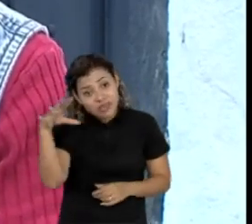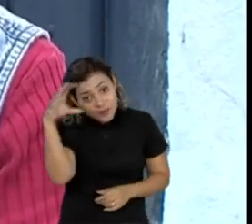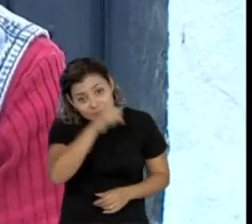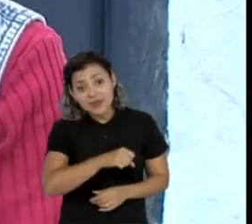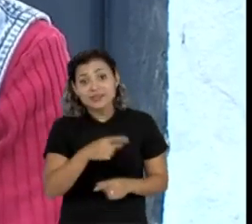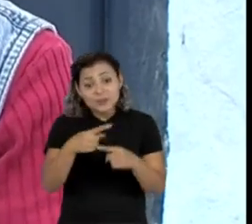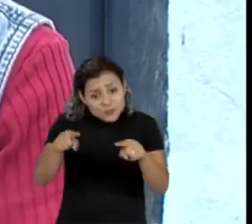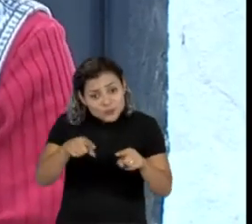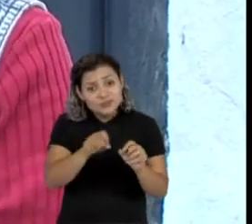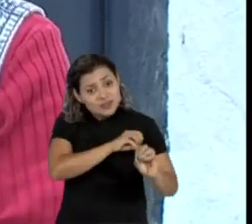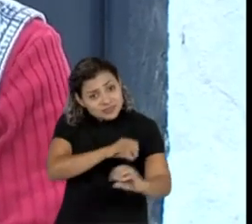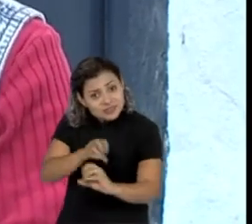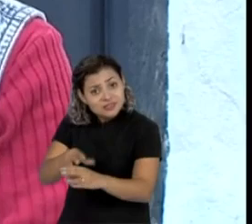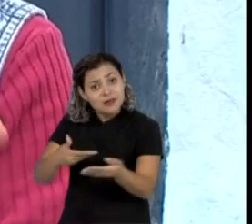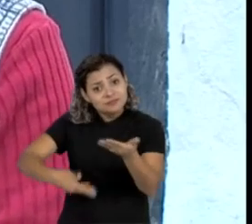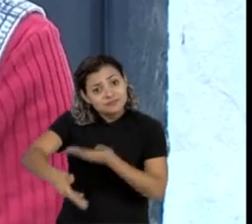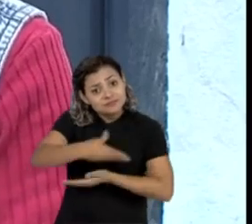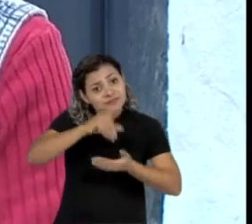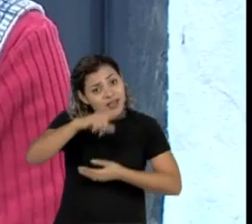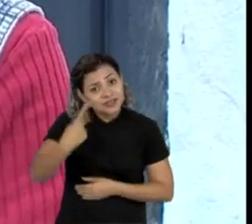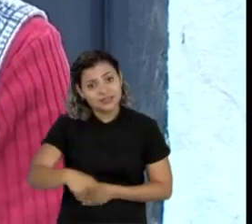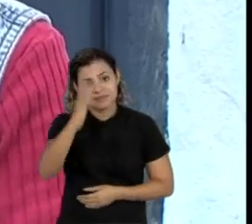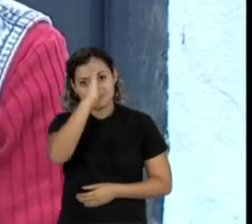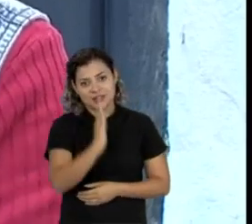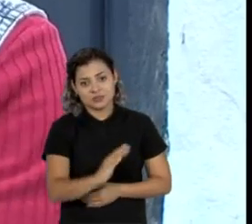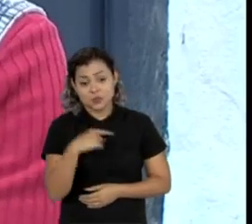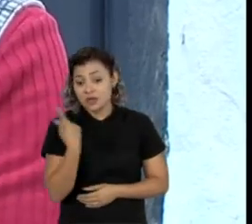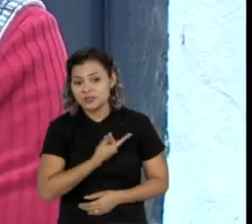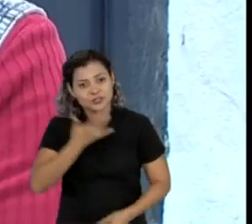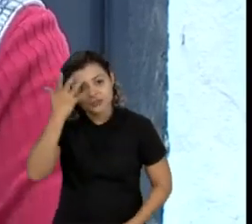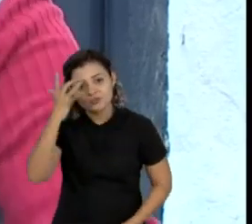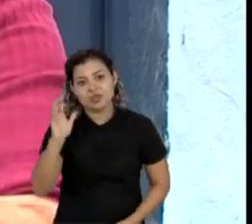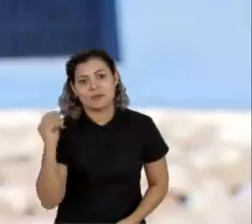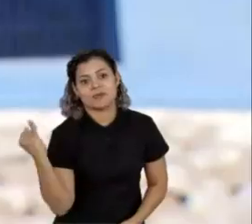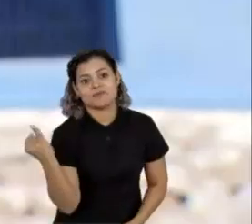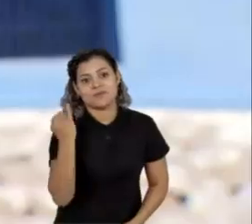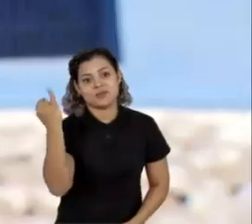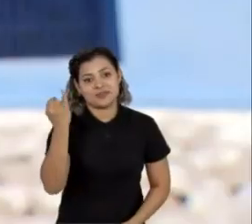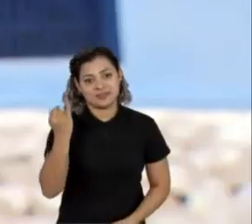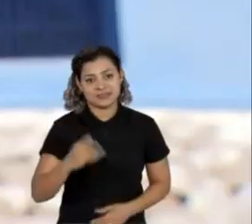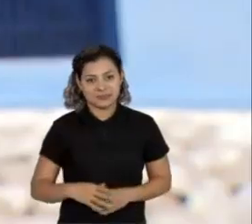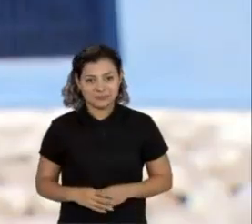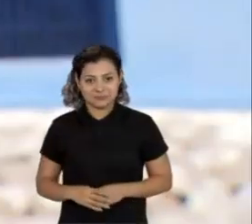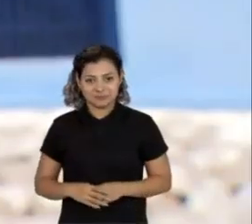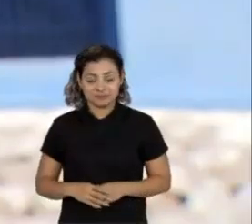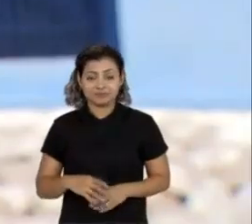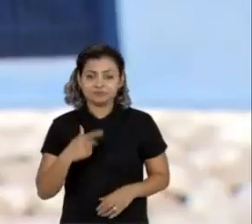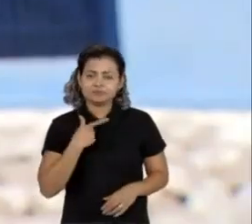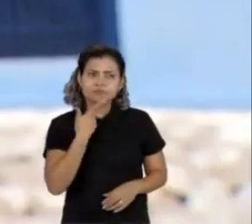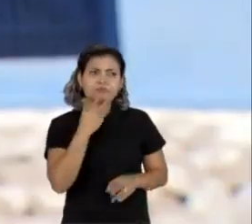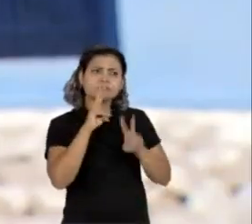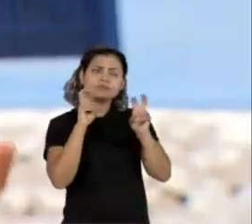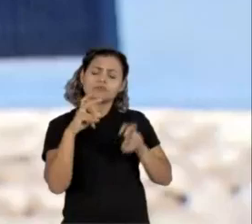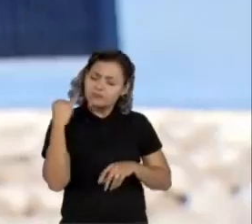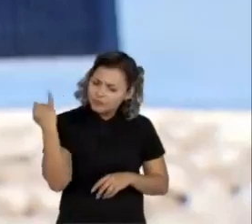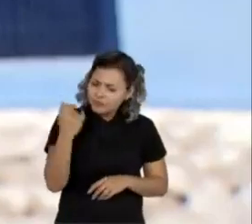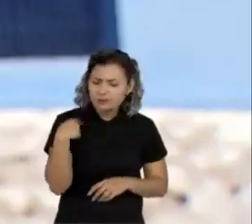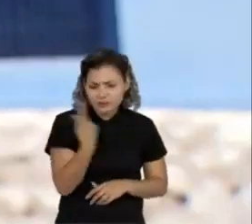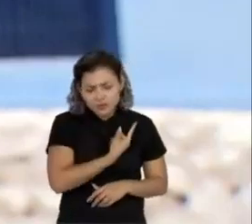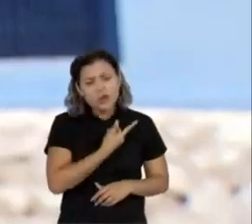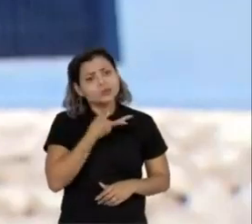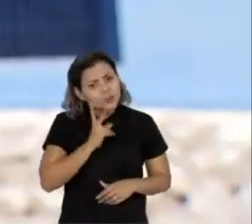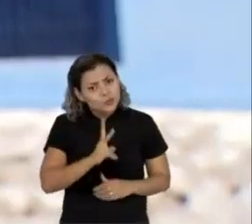do mundo. E isso é o Brasil. A gente não sabe o Brasil. Quando eu falo da importância da gente